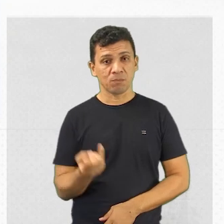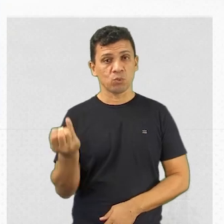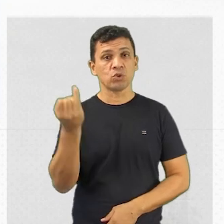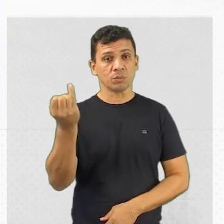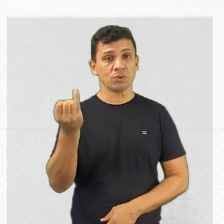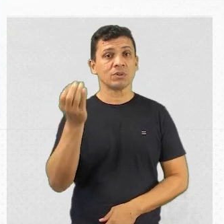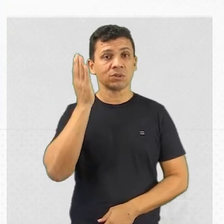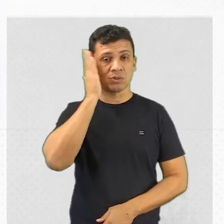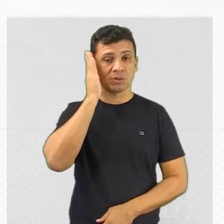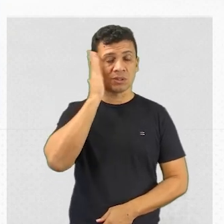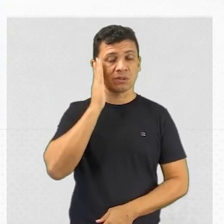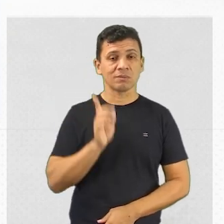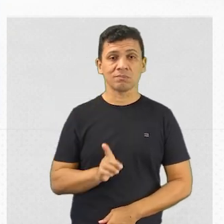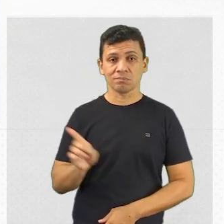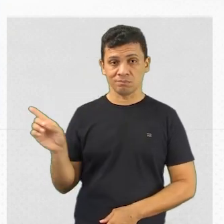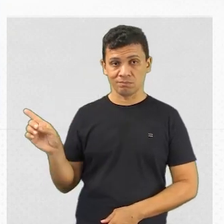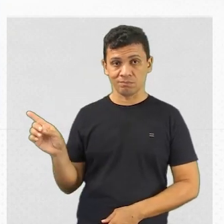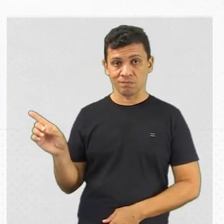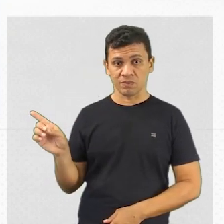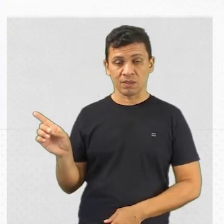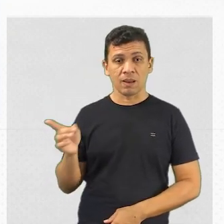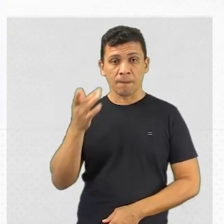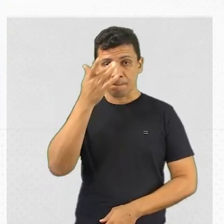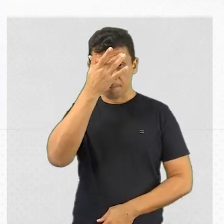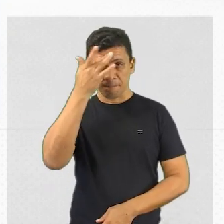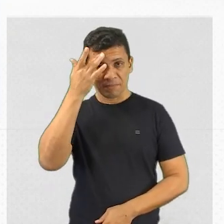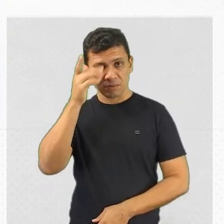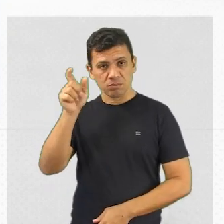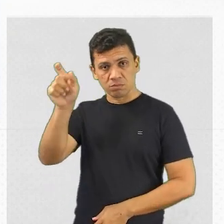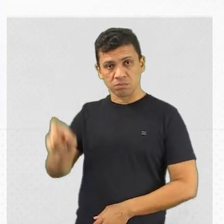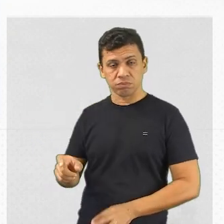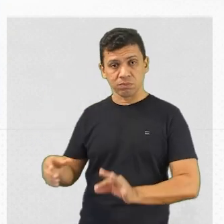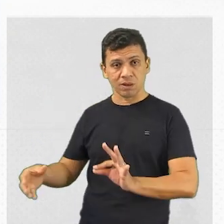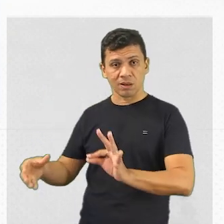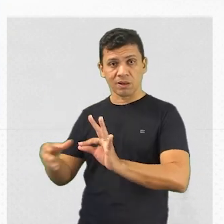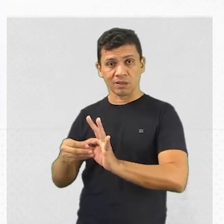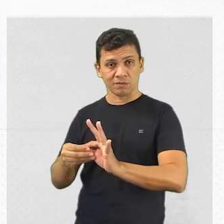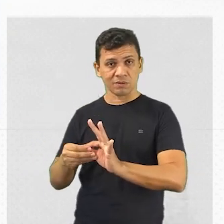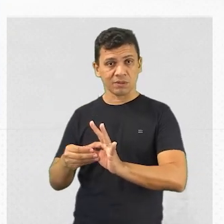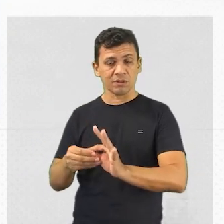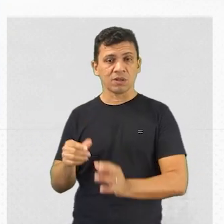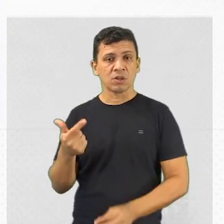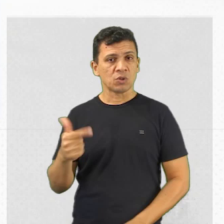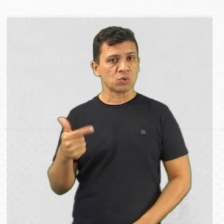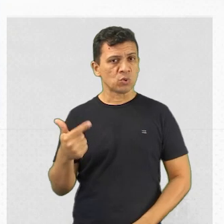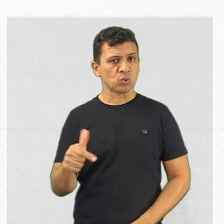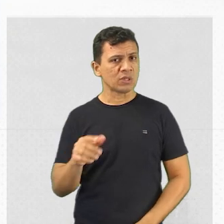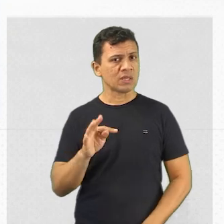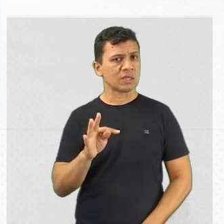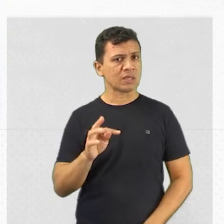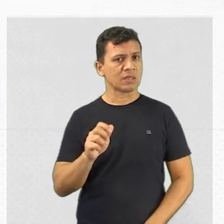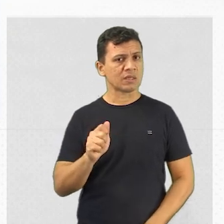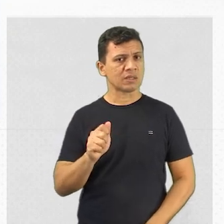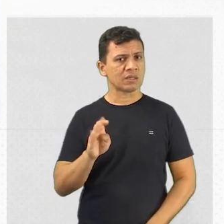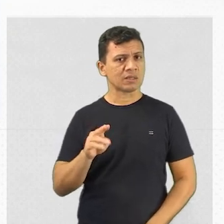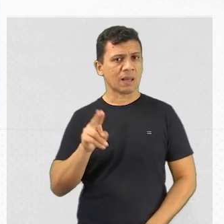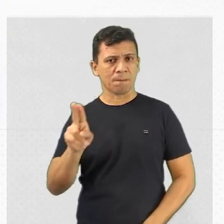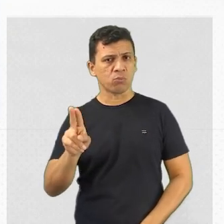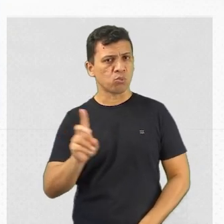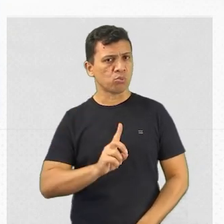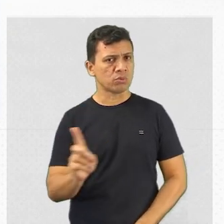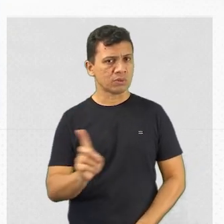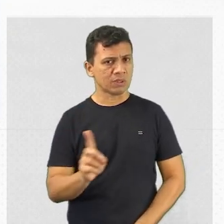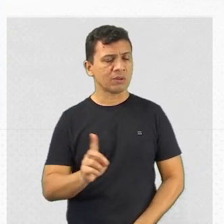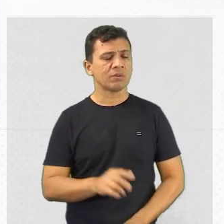tenha isso na cabeça. Hoje em dia, as pessoas que têm HIV, né, não tem mais aquele tabu, né, não é para ter esse tabu, são pessoas